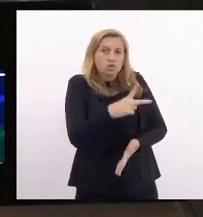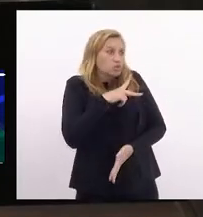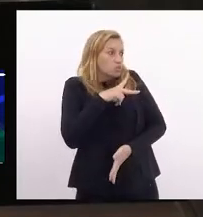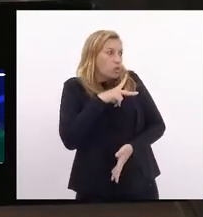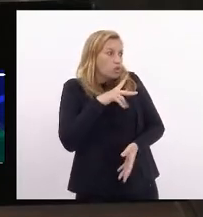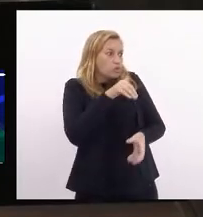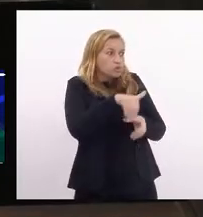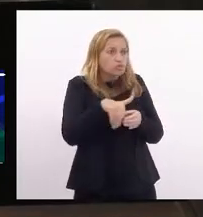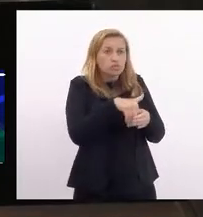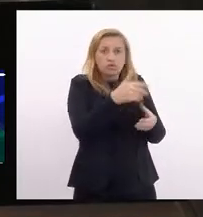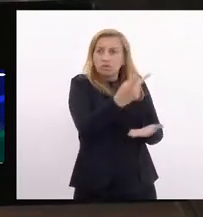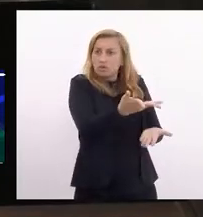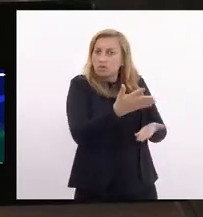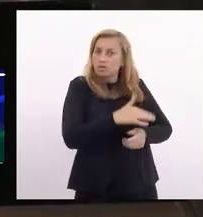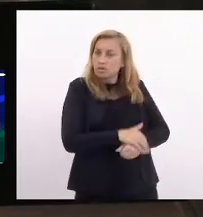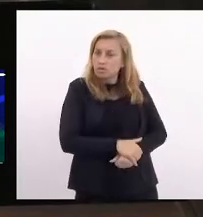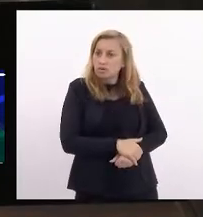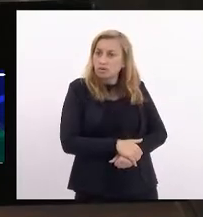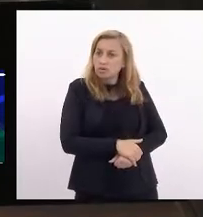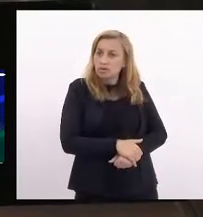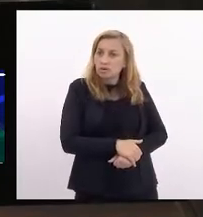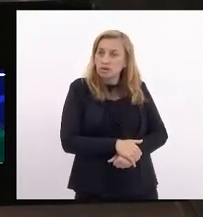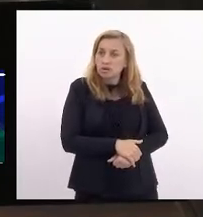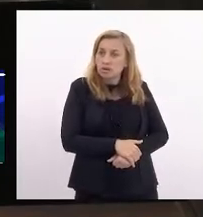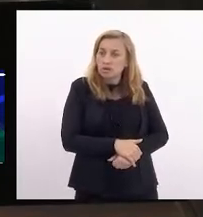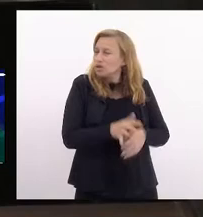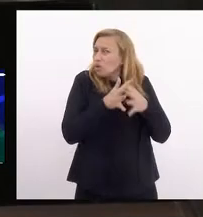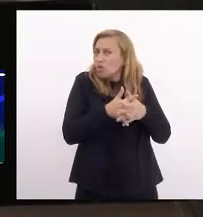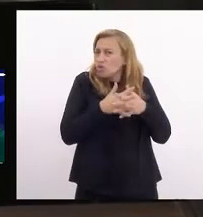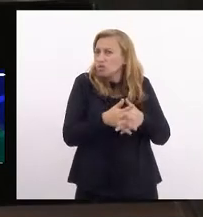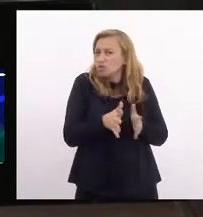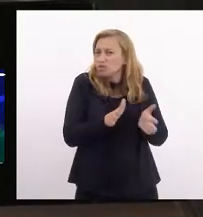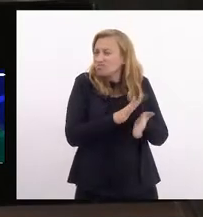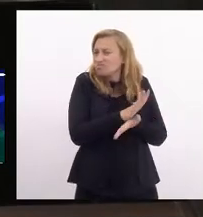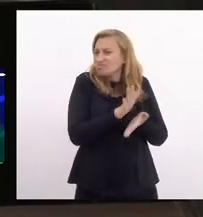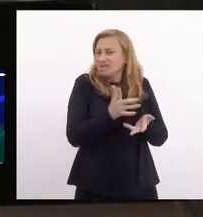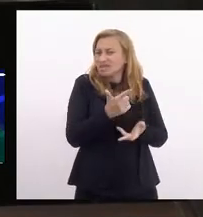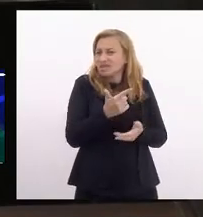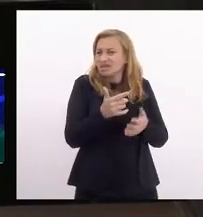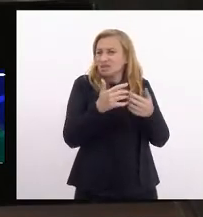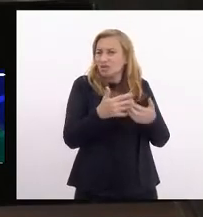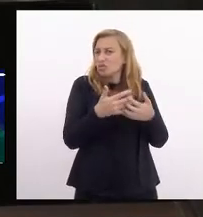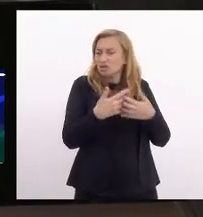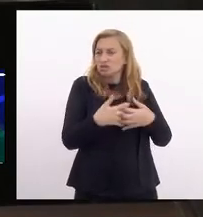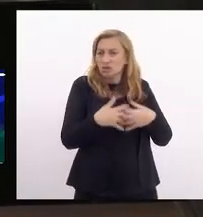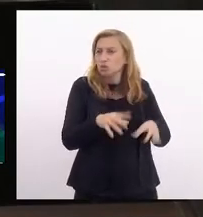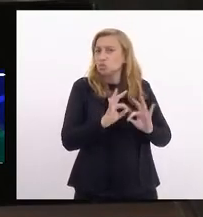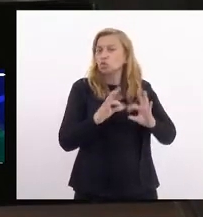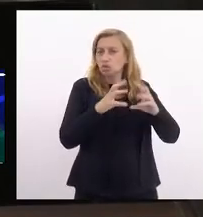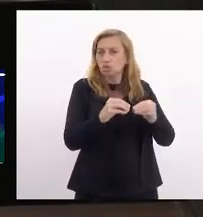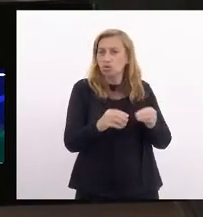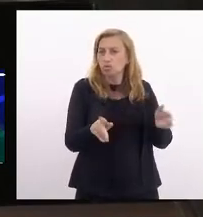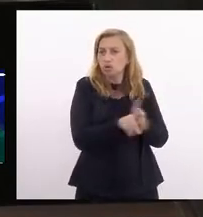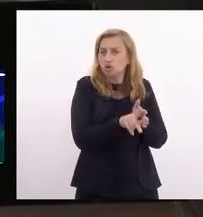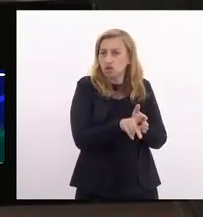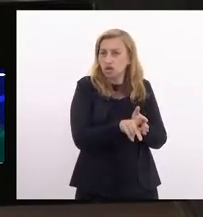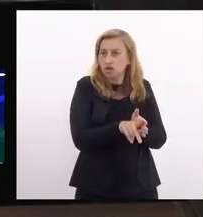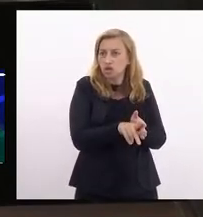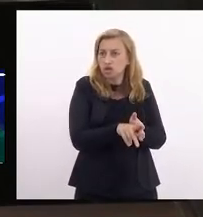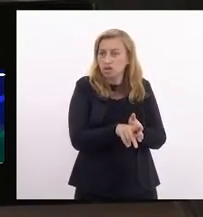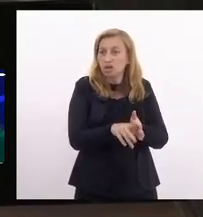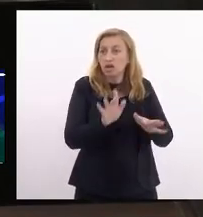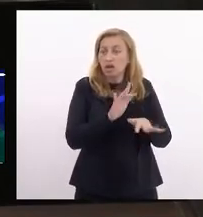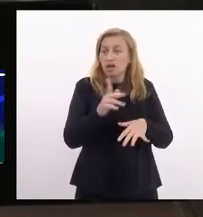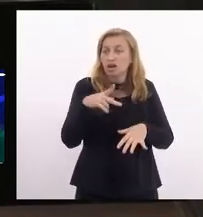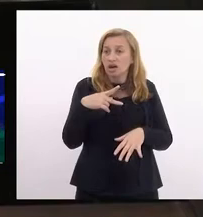eleitores e nem deu essa confusão toda esse projeto como você nem se gostaria que dá-se a postagem que vossa excelência